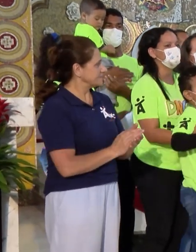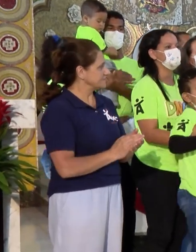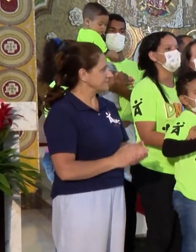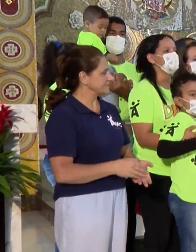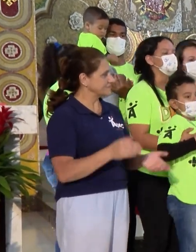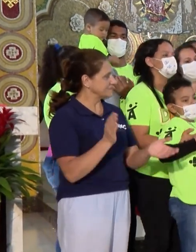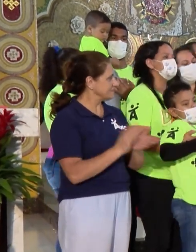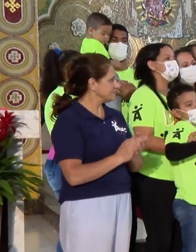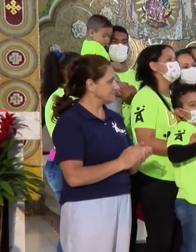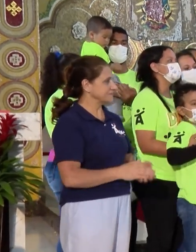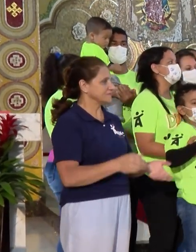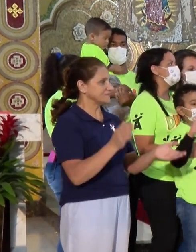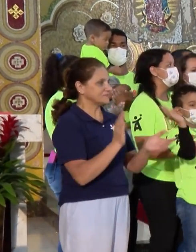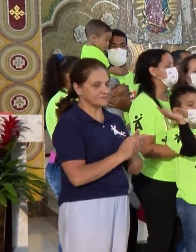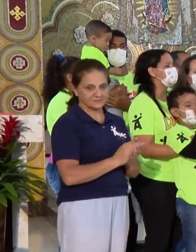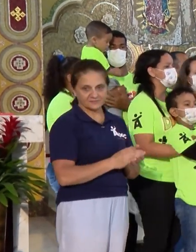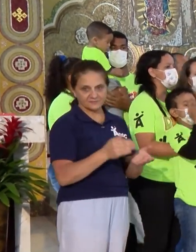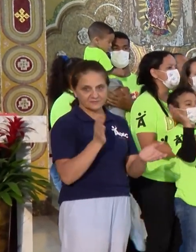aqui, ó.